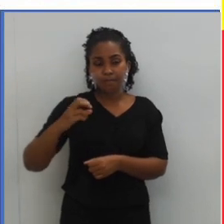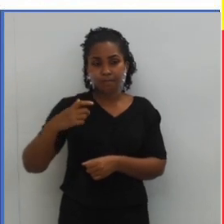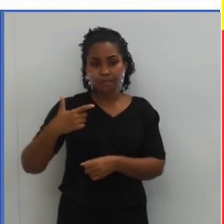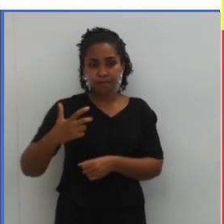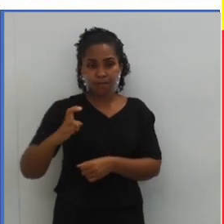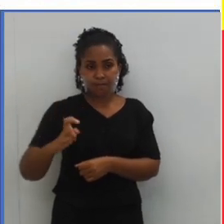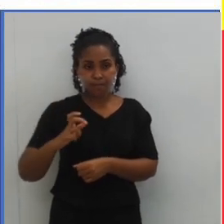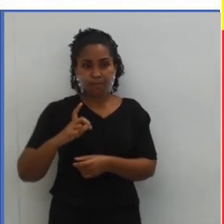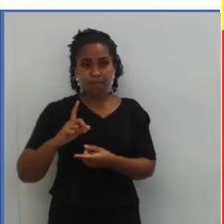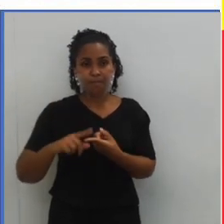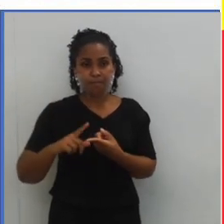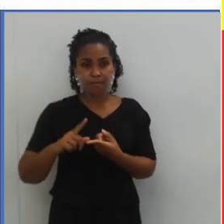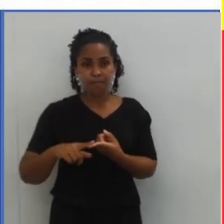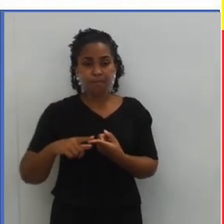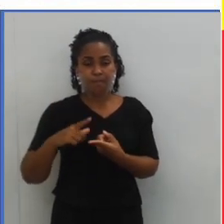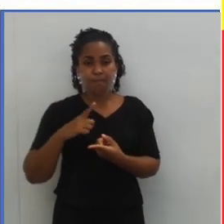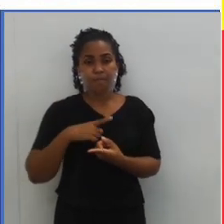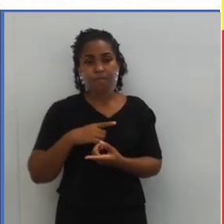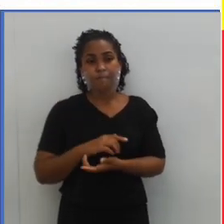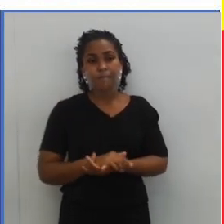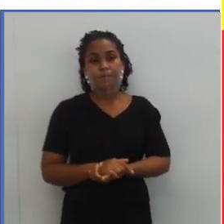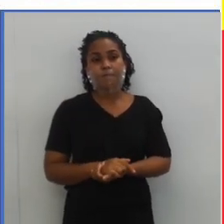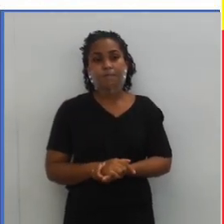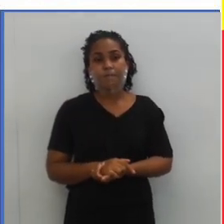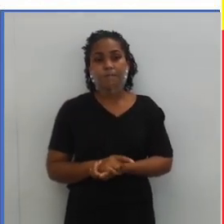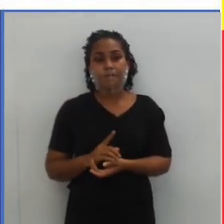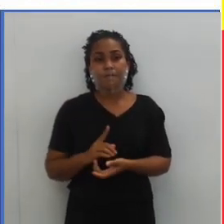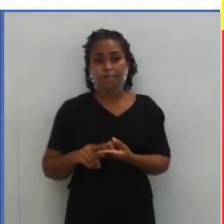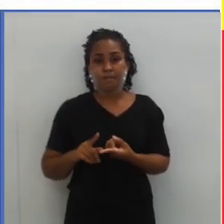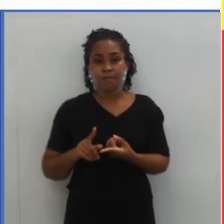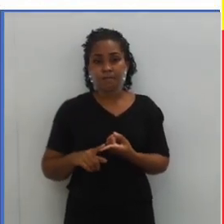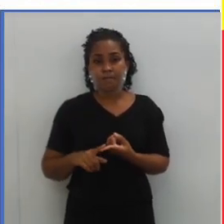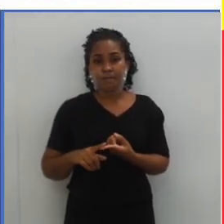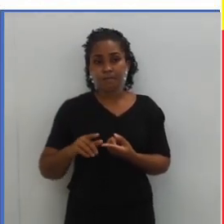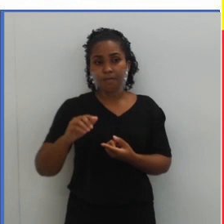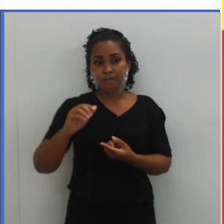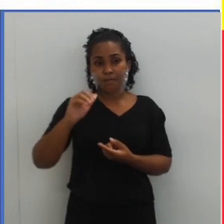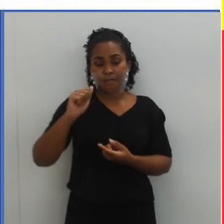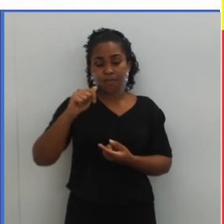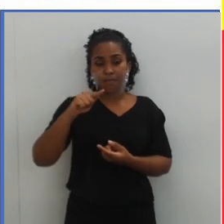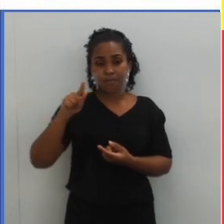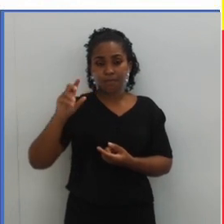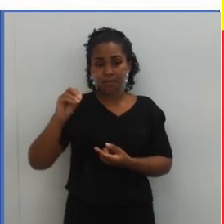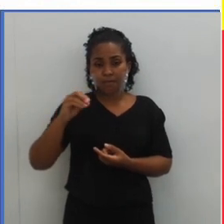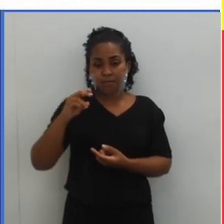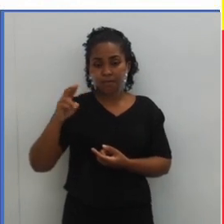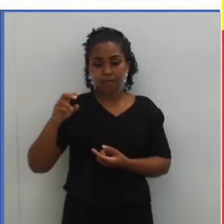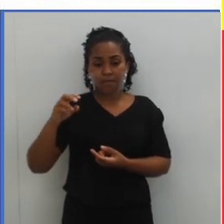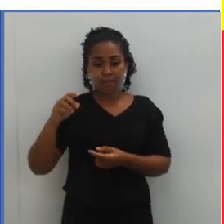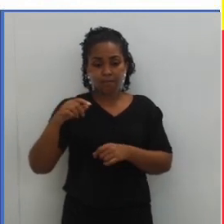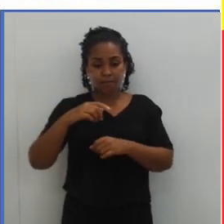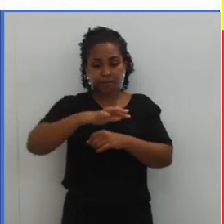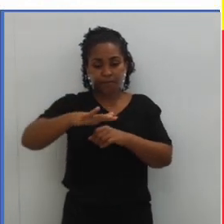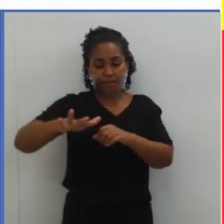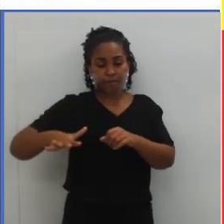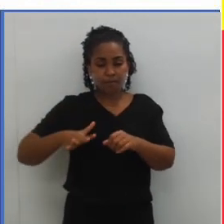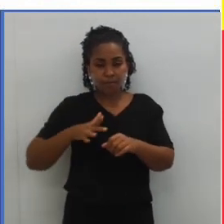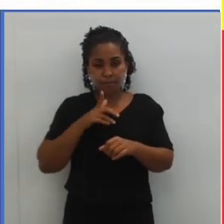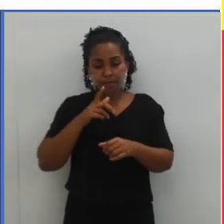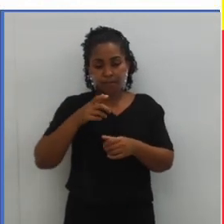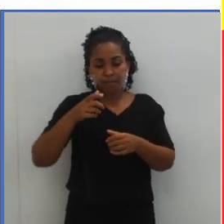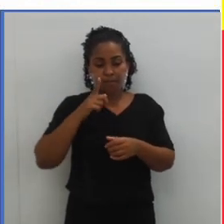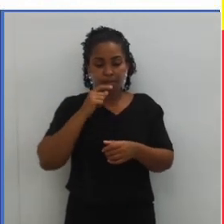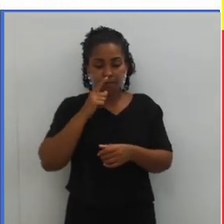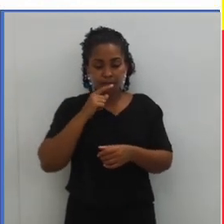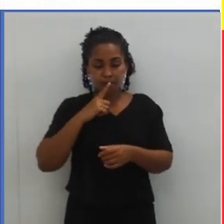Árido Movie, de 2006, de Lírio Ferreira também, e Som ao Redor, né, 2002, e Aquário, de 2016, de Kleber